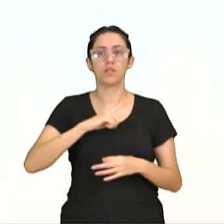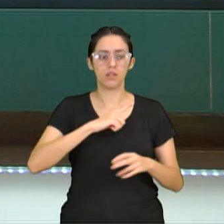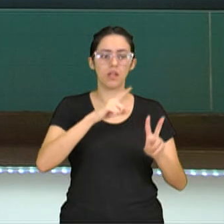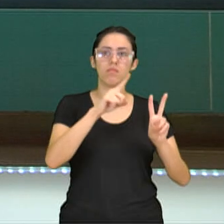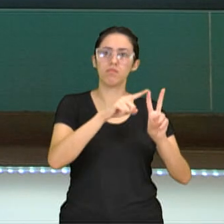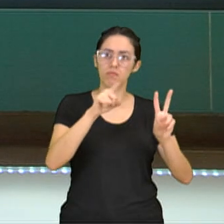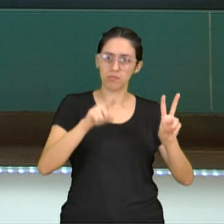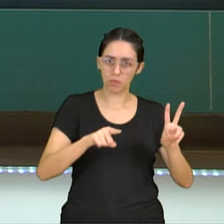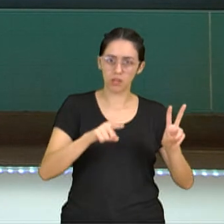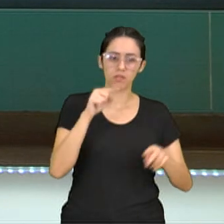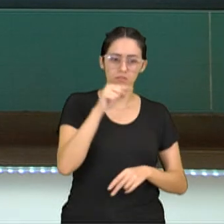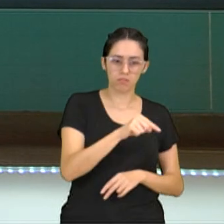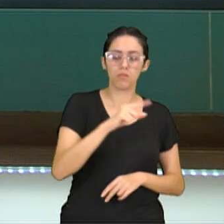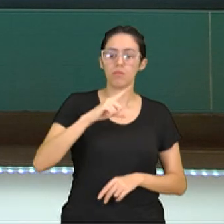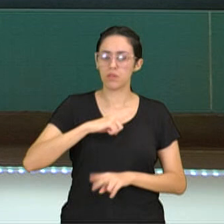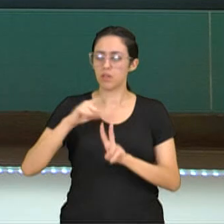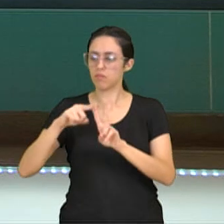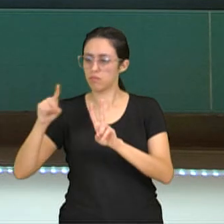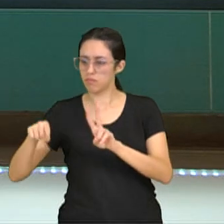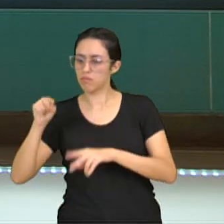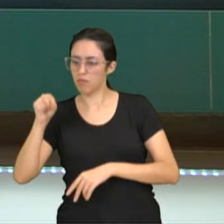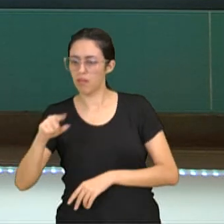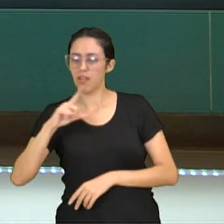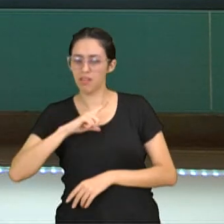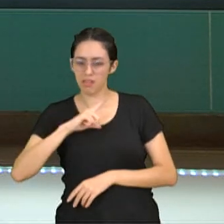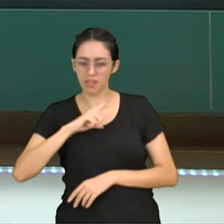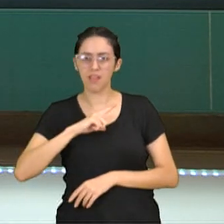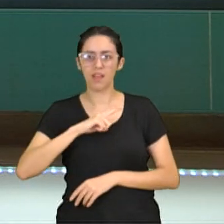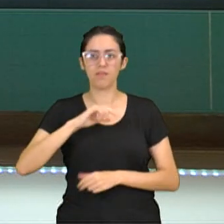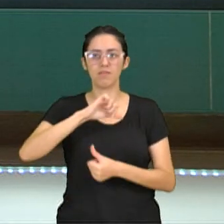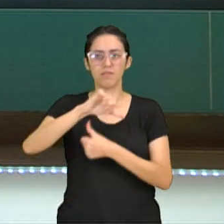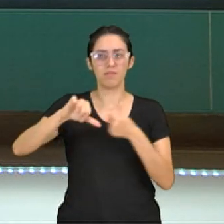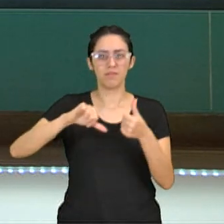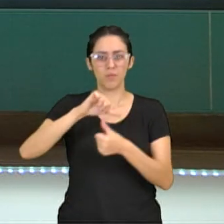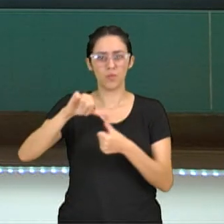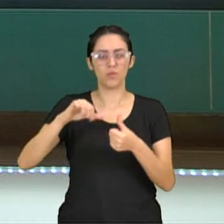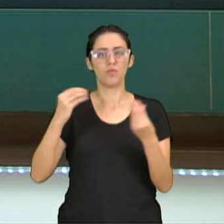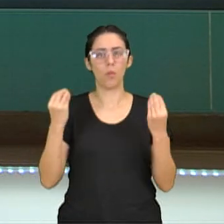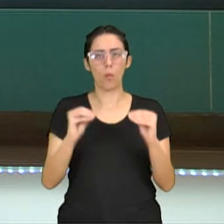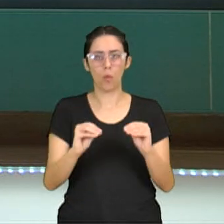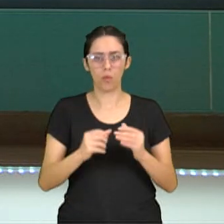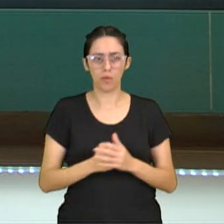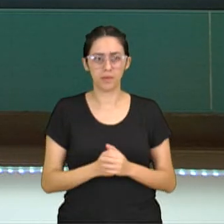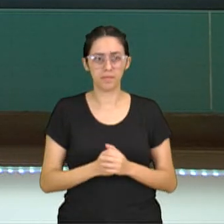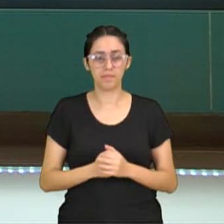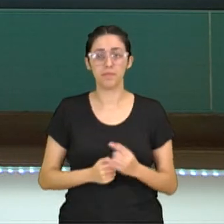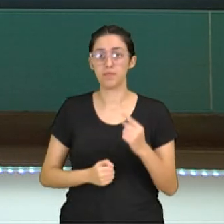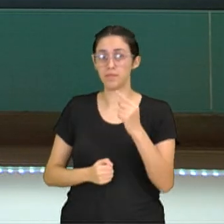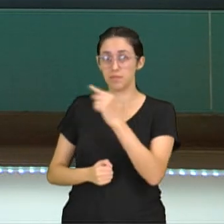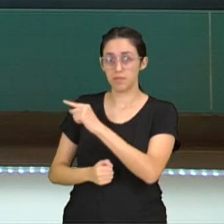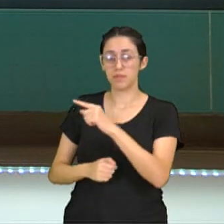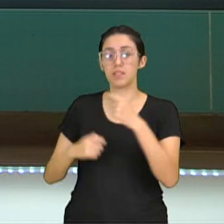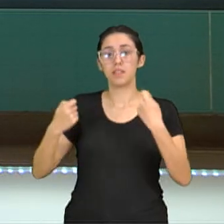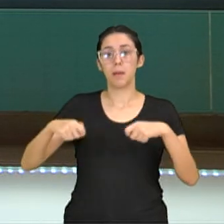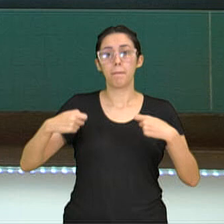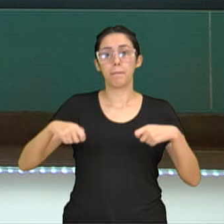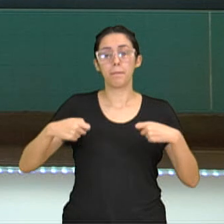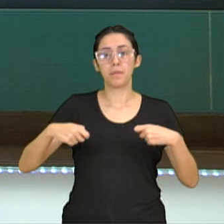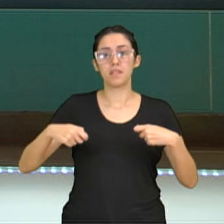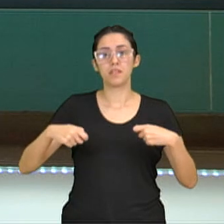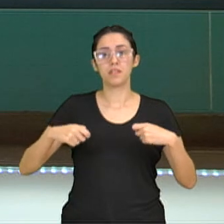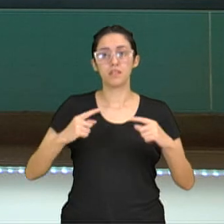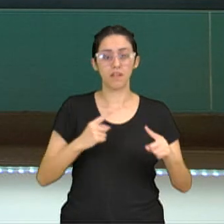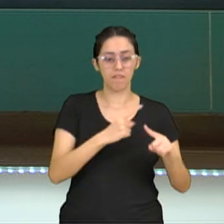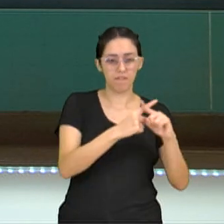último termo. Então você extrai a raiz quadrada e escreve com o sinal central. Esse termo aqui tem que ser 2 vezes esse